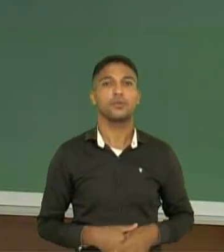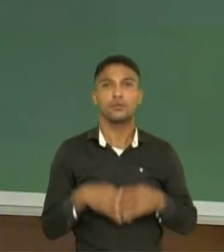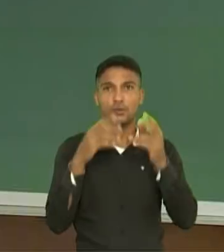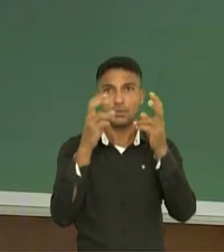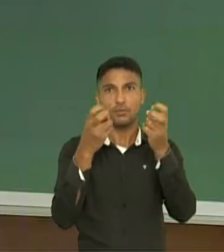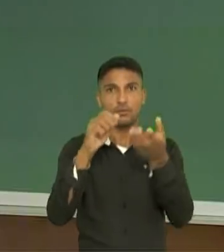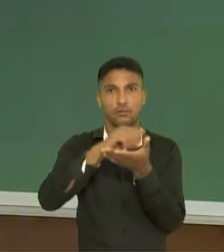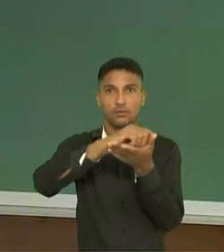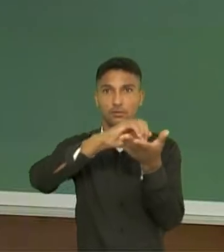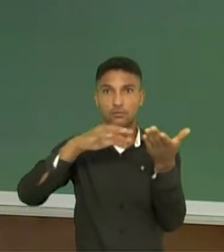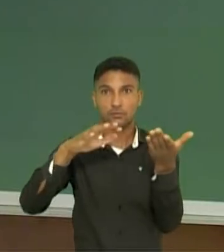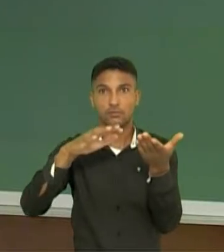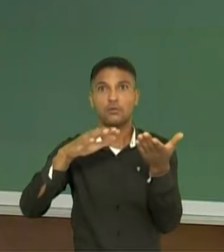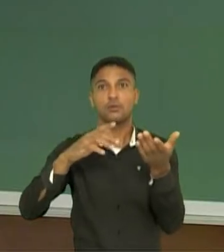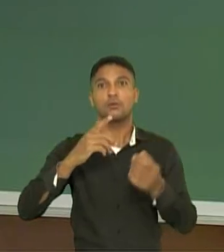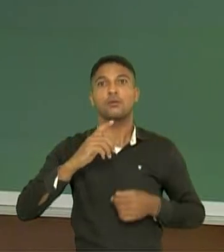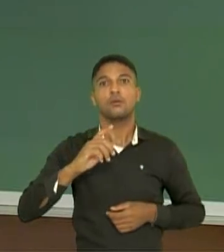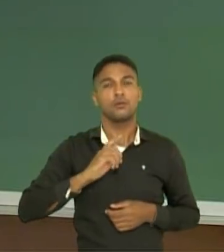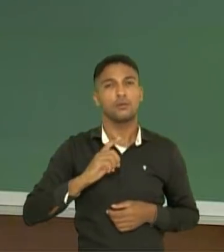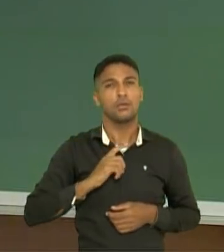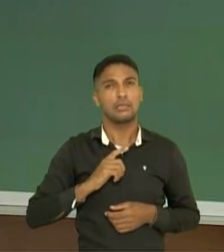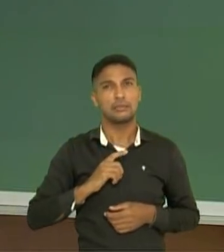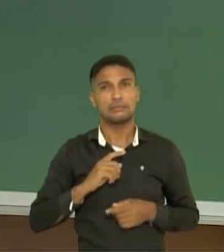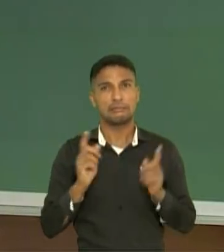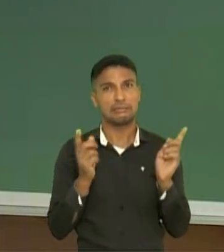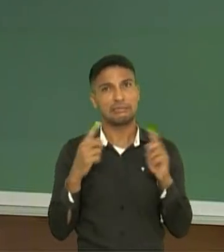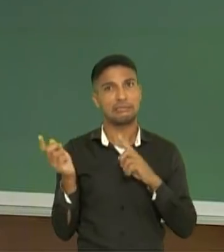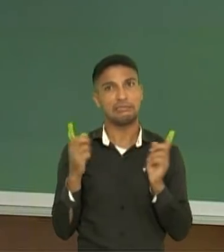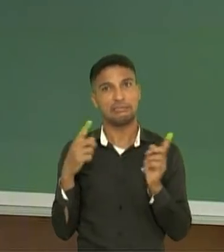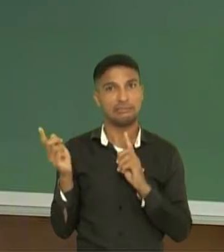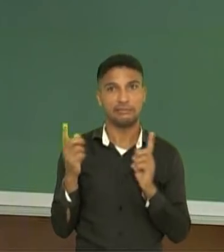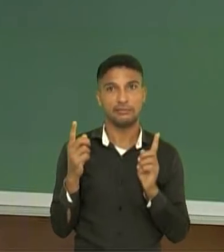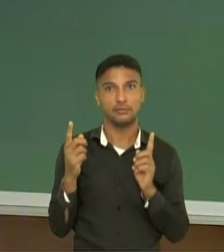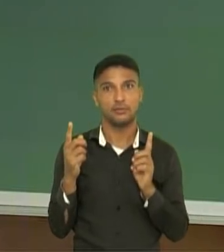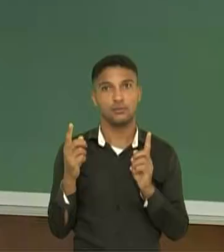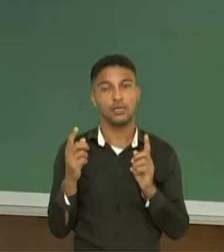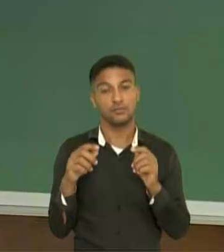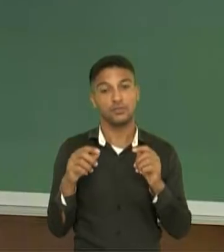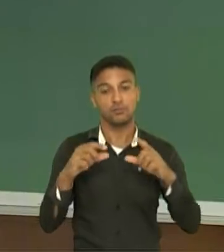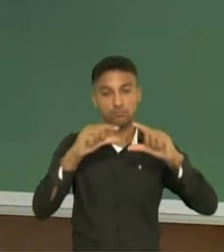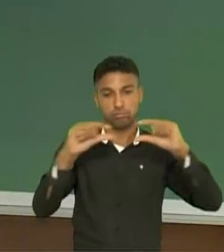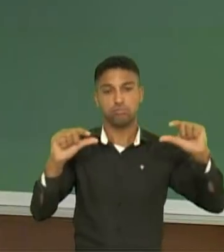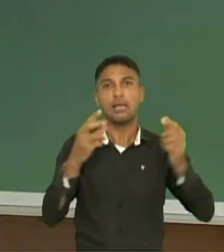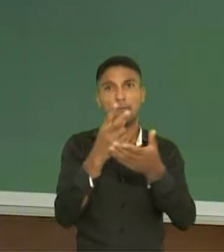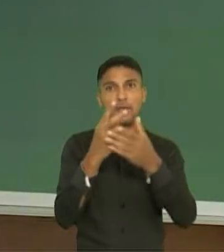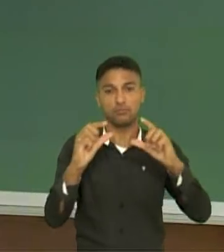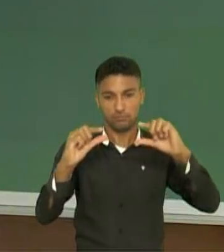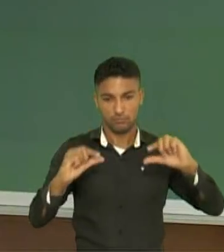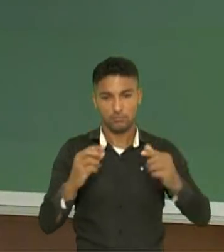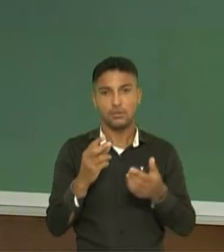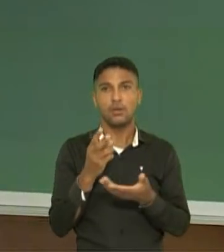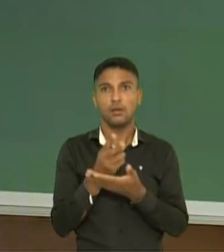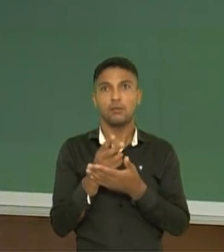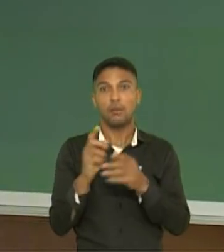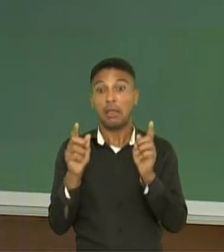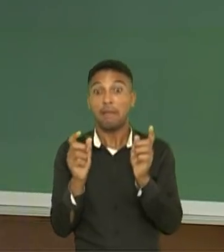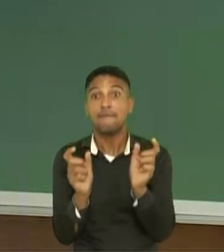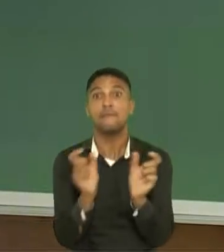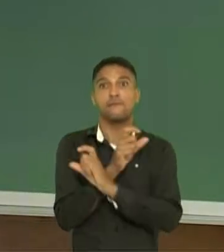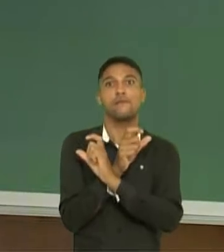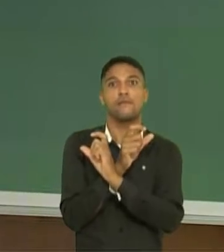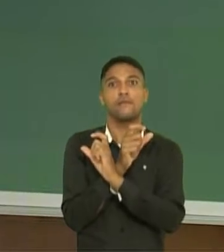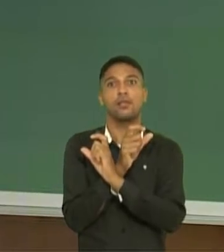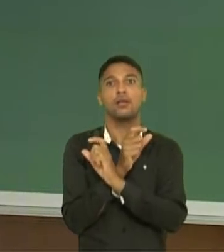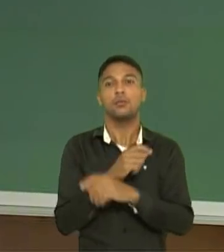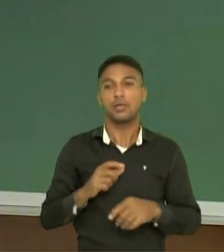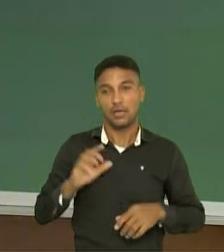que o exercício ele faz bastante trocadilho, né? Então, às vezes ele inverte a questão de massa, que é uma grandeza vetorial, com peso,